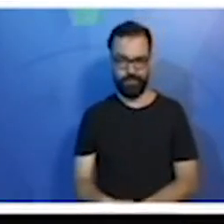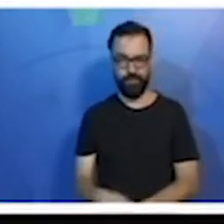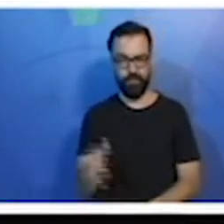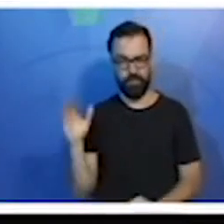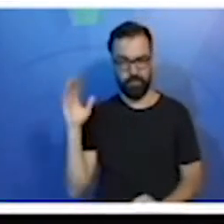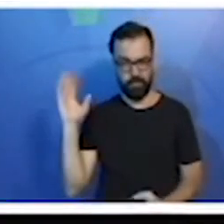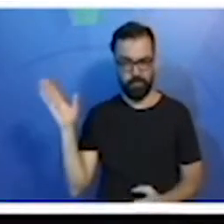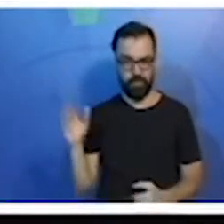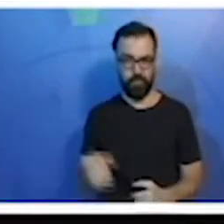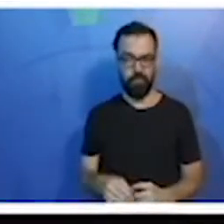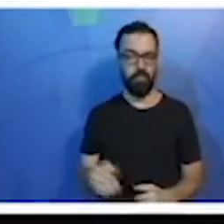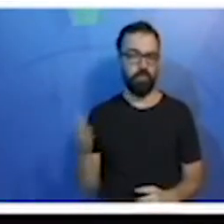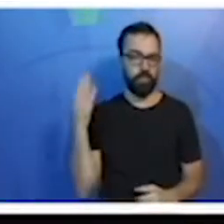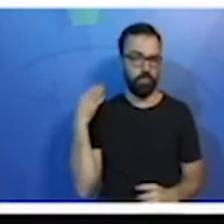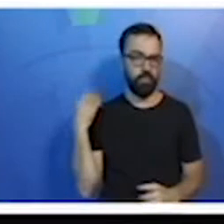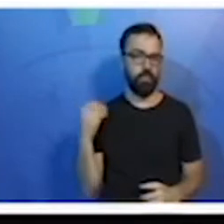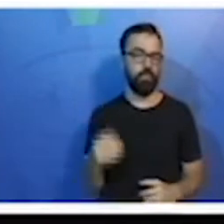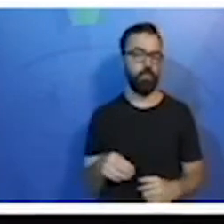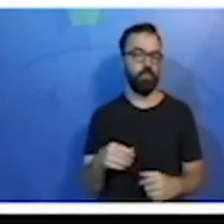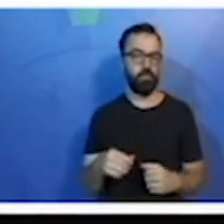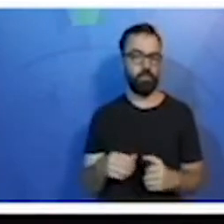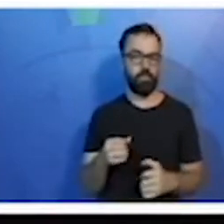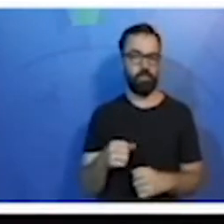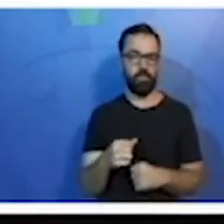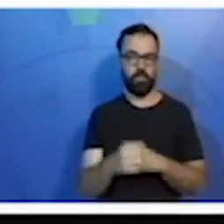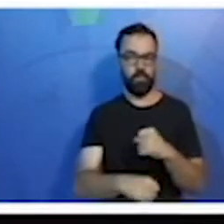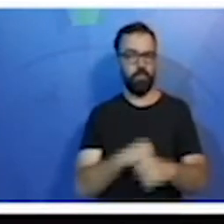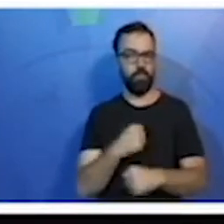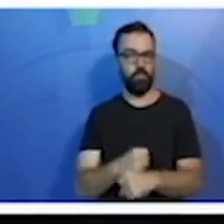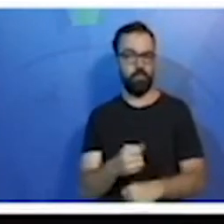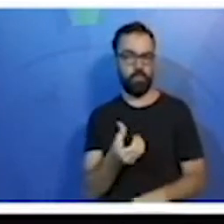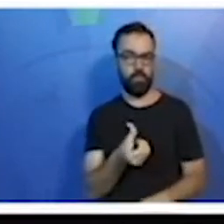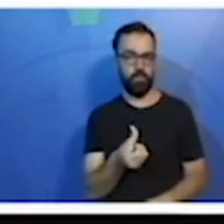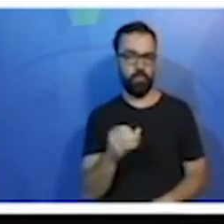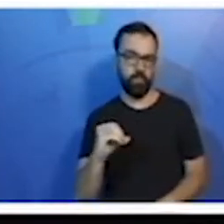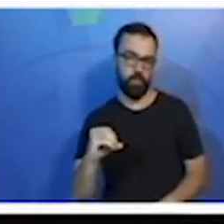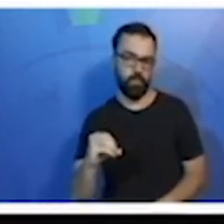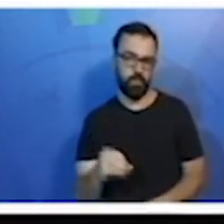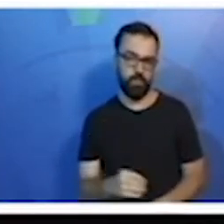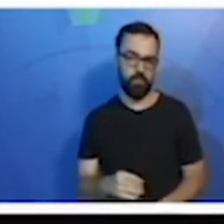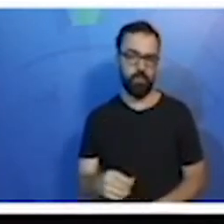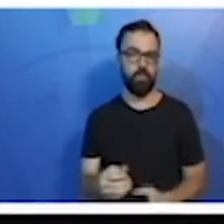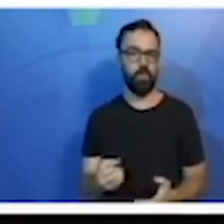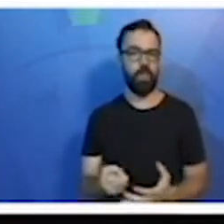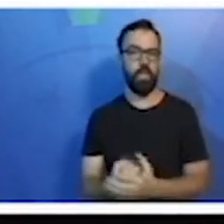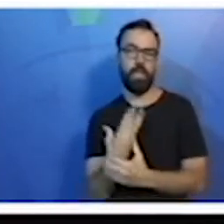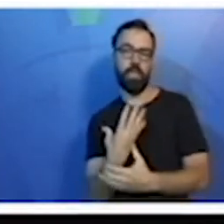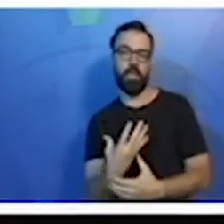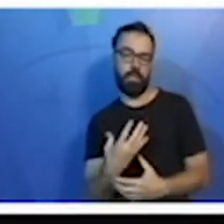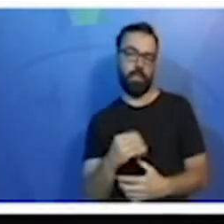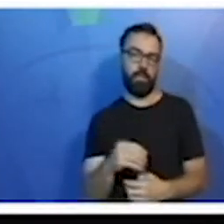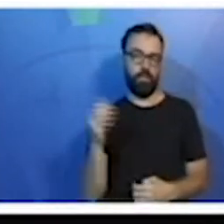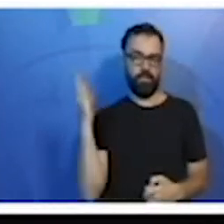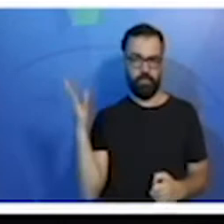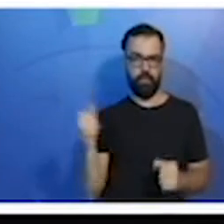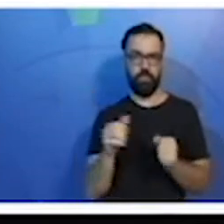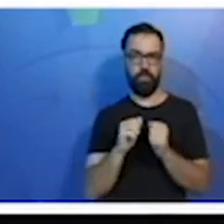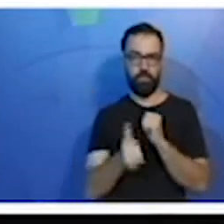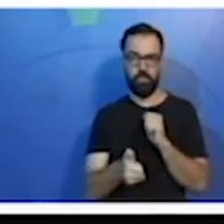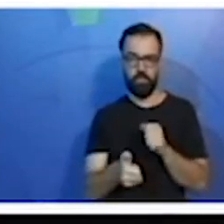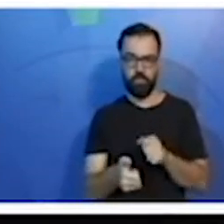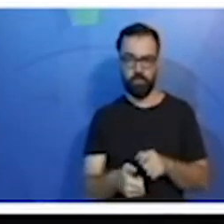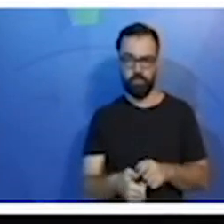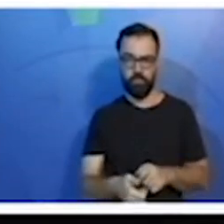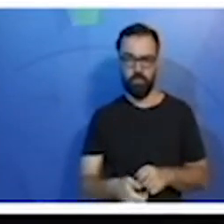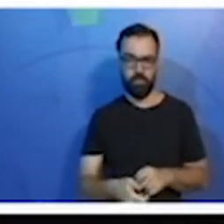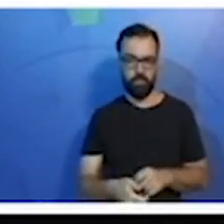e é no final dos anos 60 na Califórnia foi criado mountain bike né que é a bicicleta de montanha né o ciclismo de montanha por uma turma